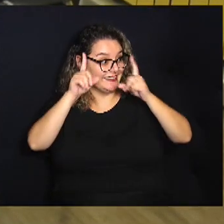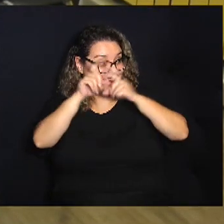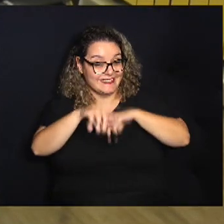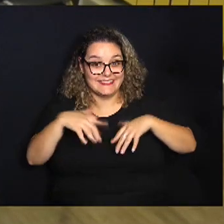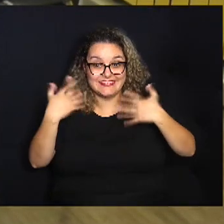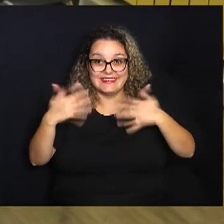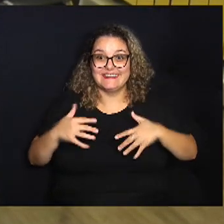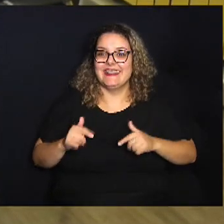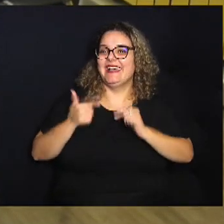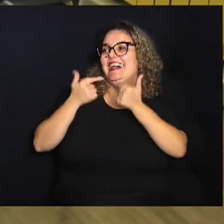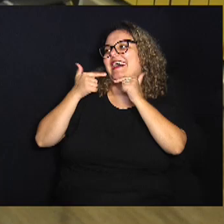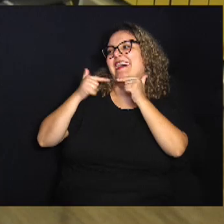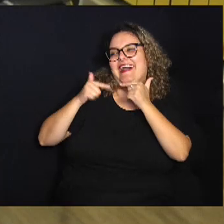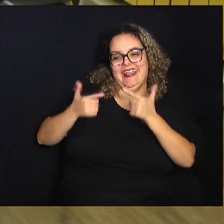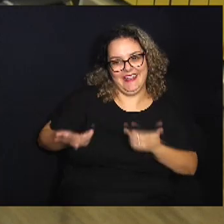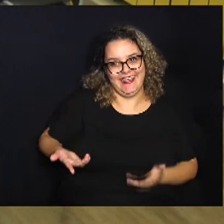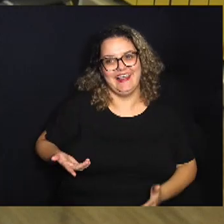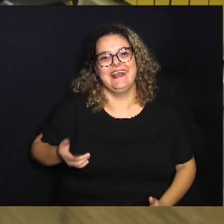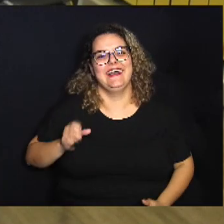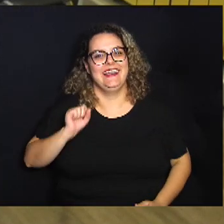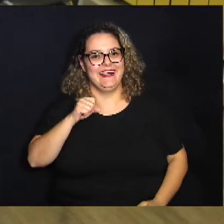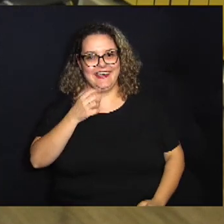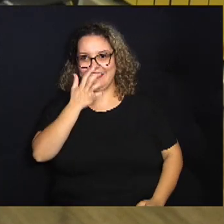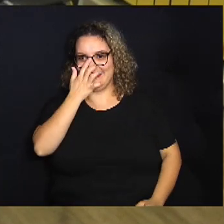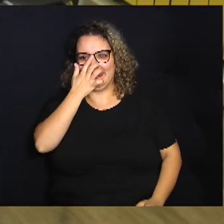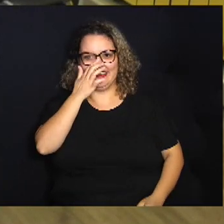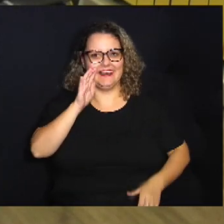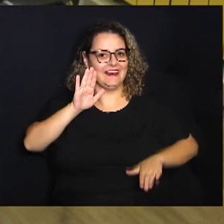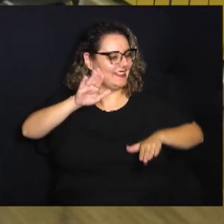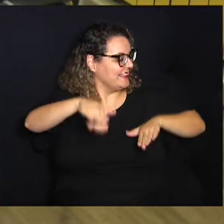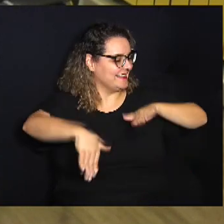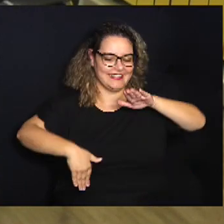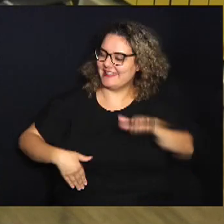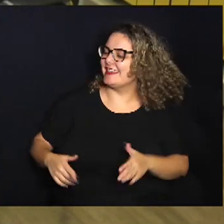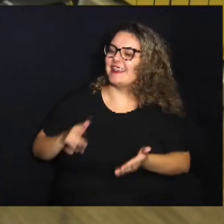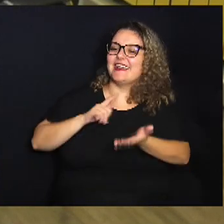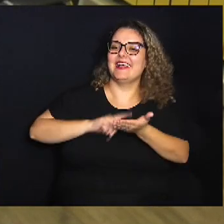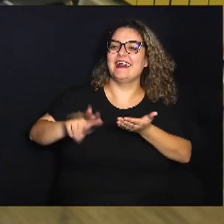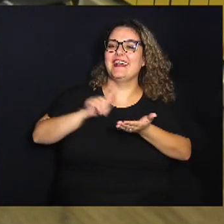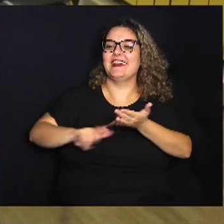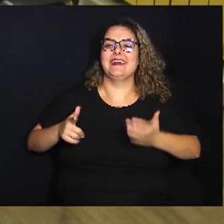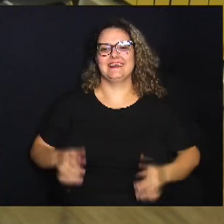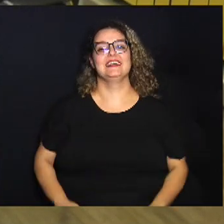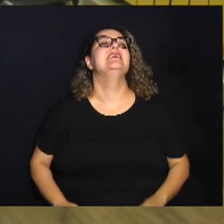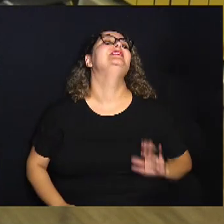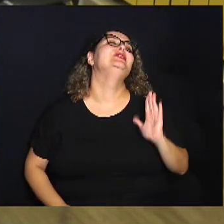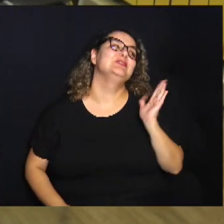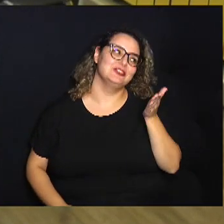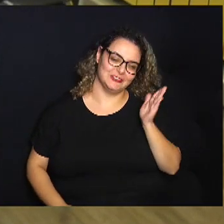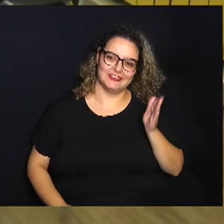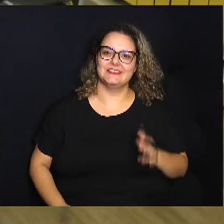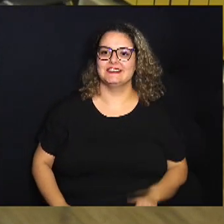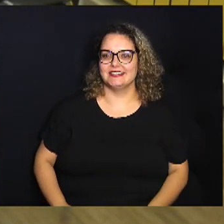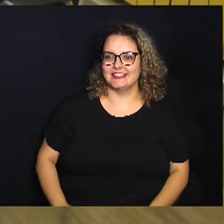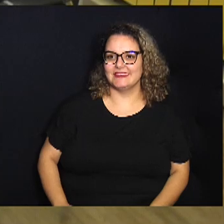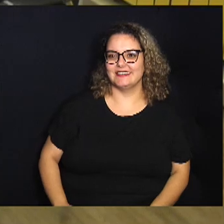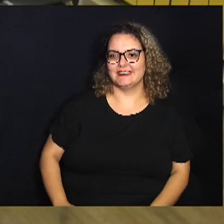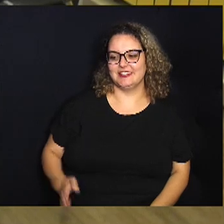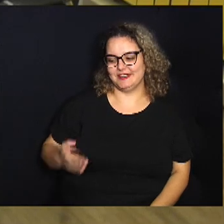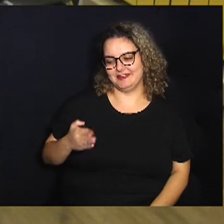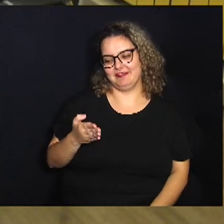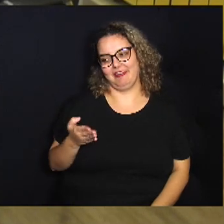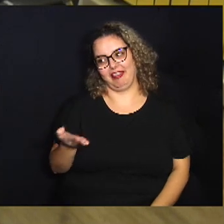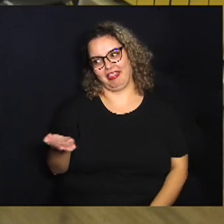numa prova? Quase não, nada, não, né? Só nada em água limpa. Sossego. Imagina, não, já encontrei os peixinhos mortos,